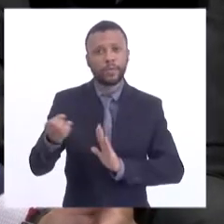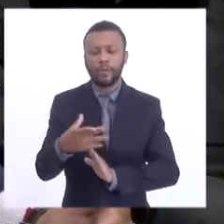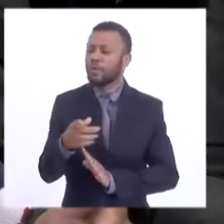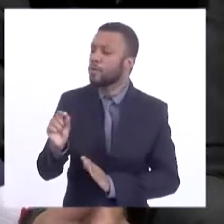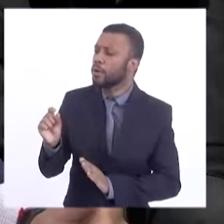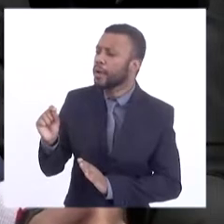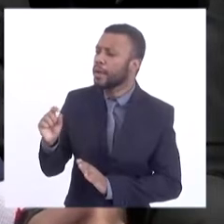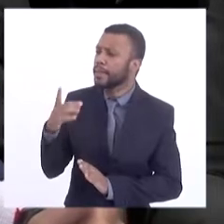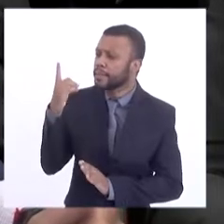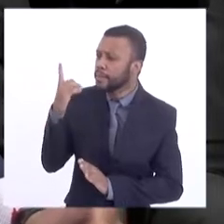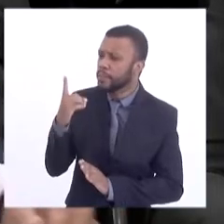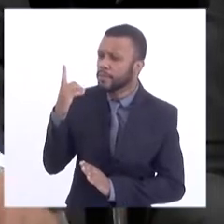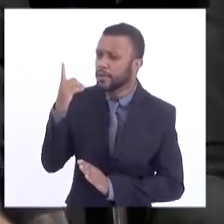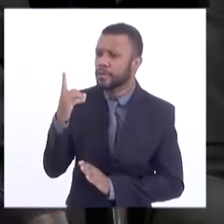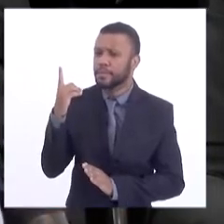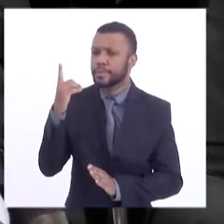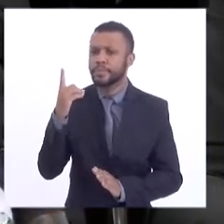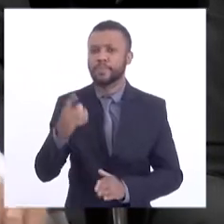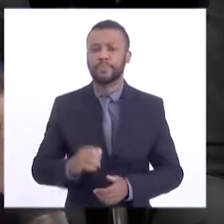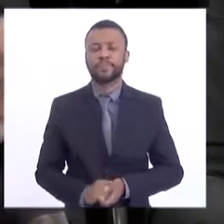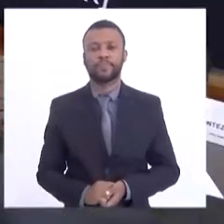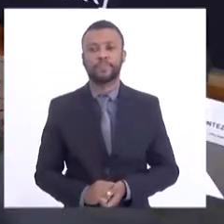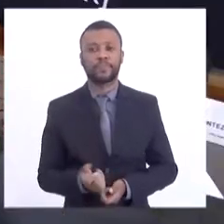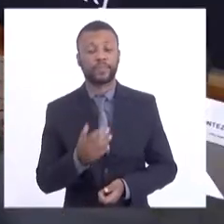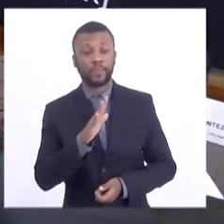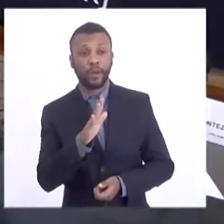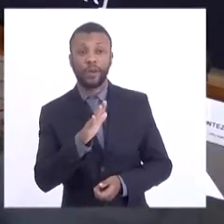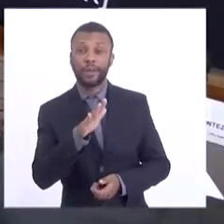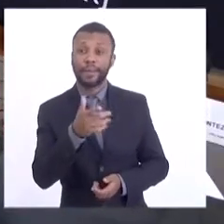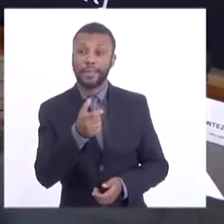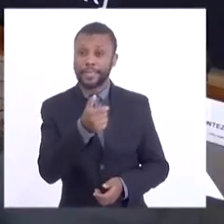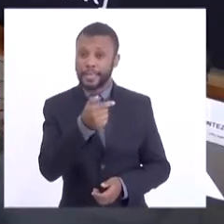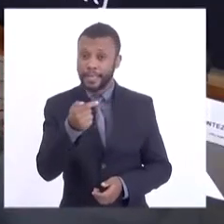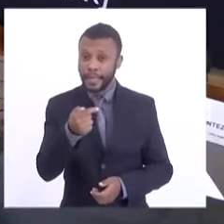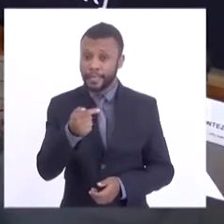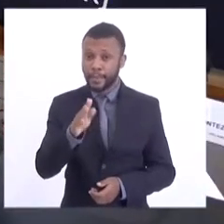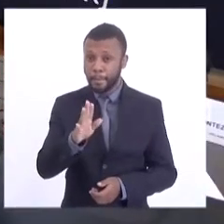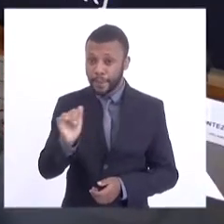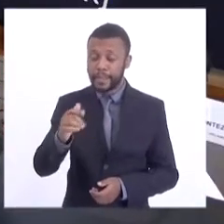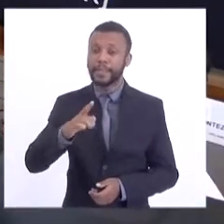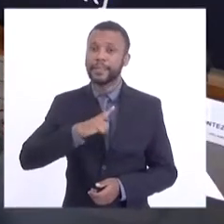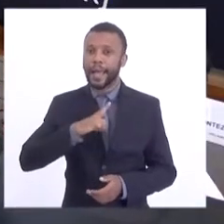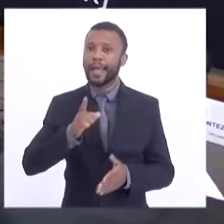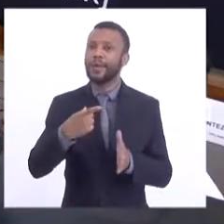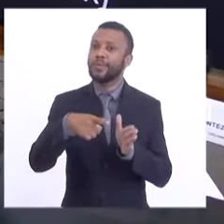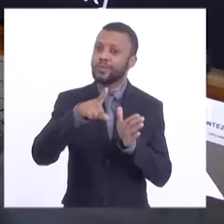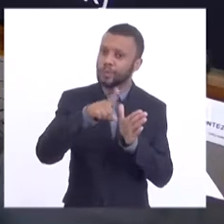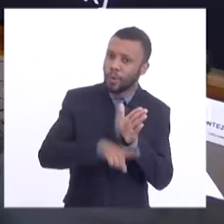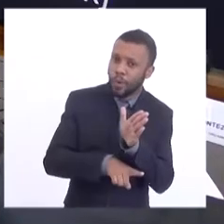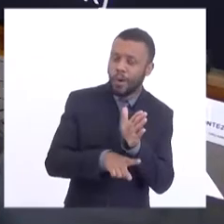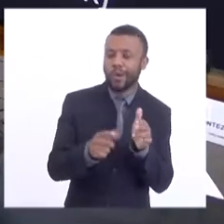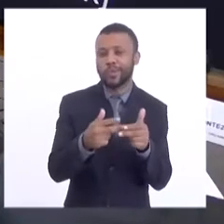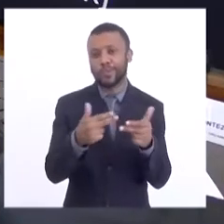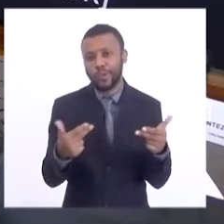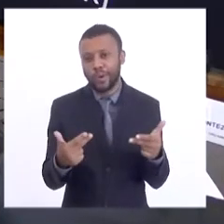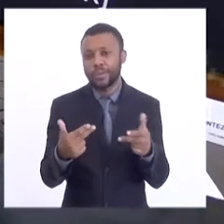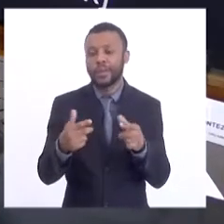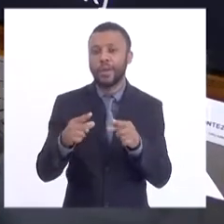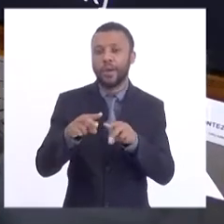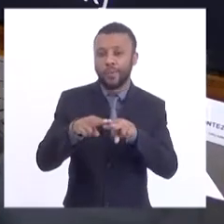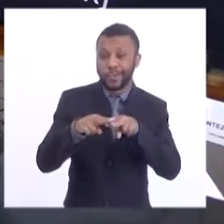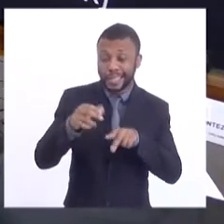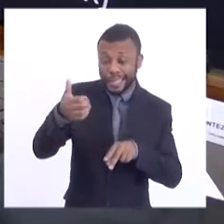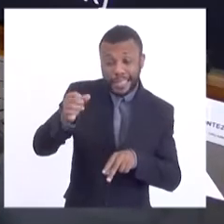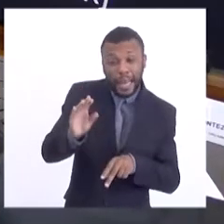não o que não são propriamente 17b porque tem as deduções em fins E com isso caiu para 9 pontos e